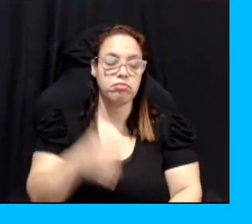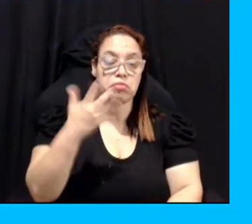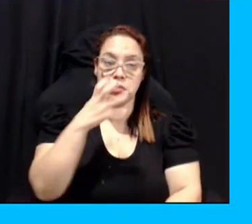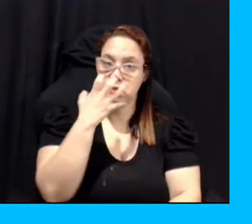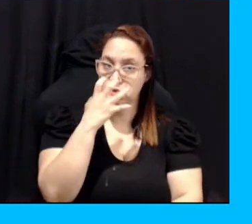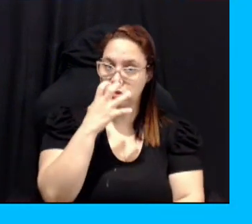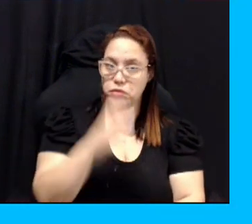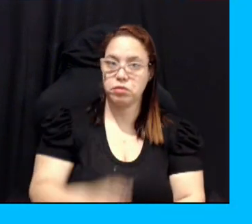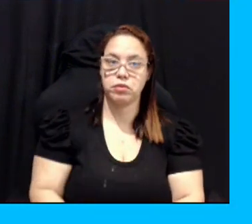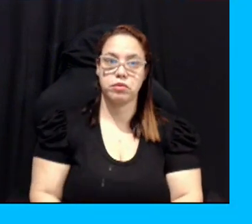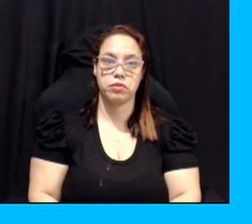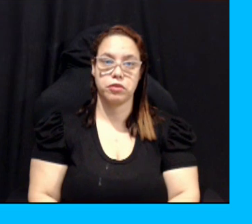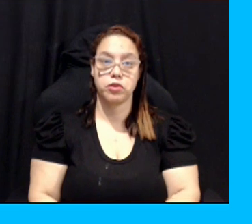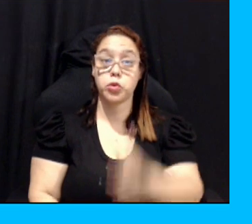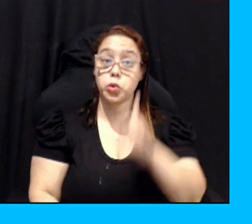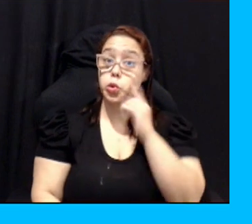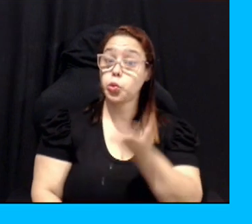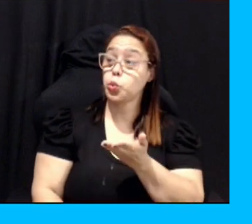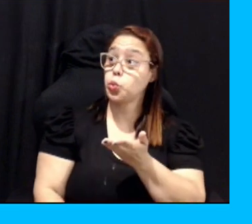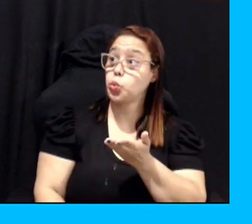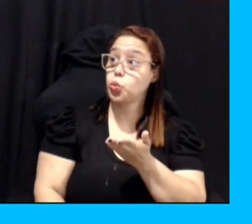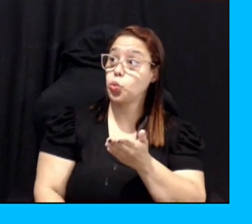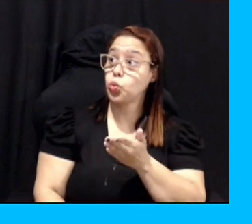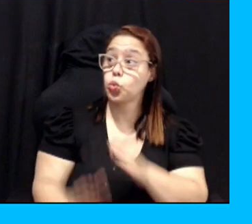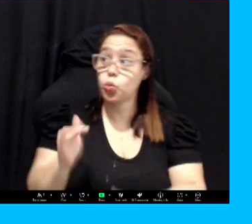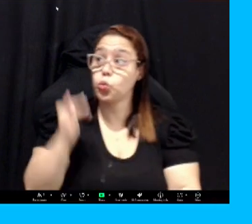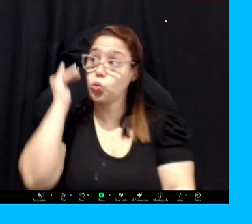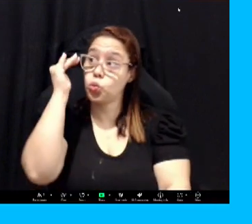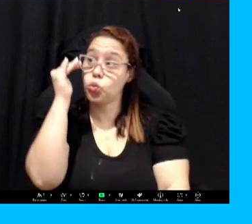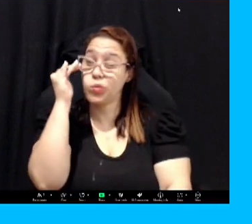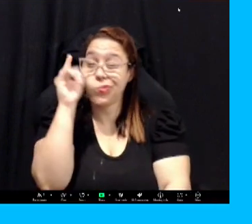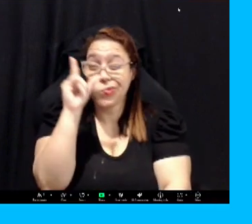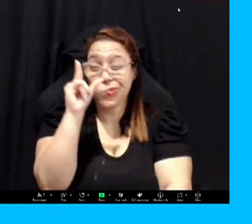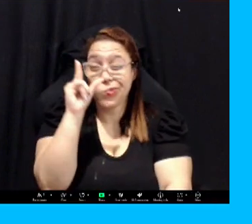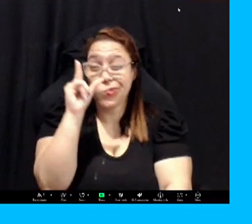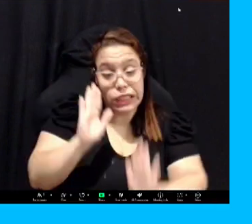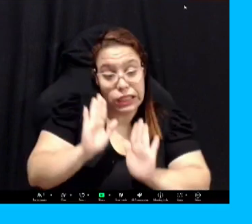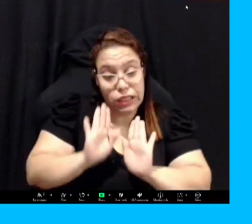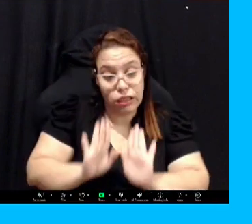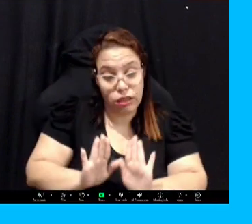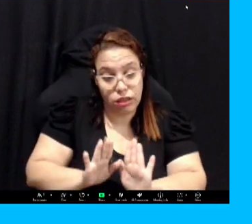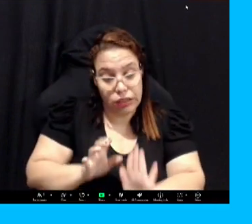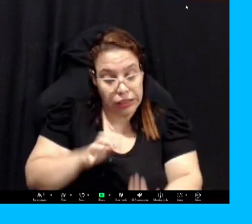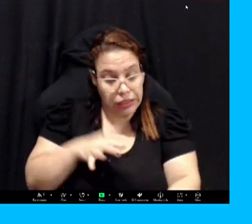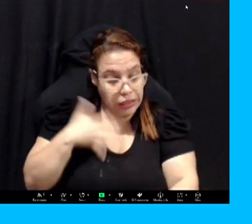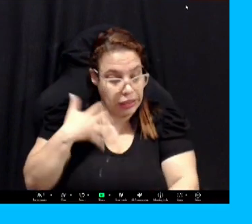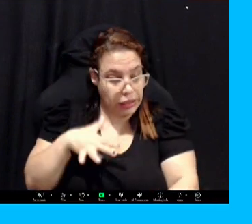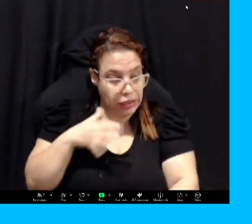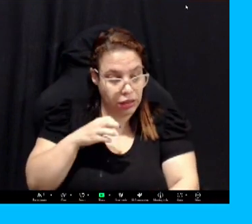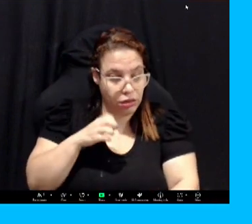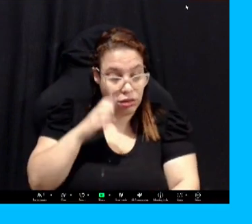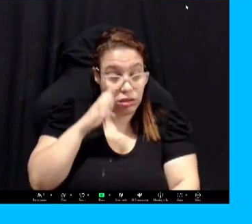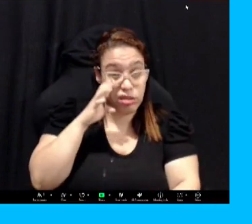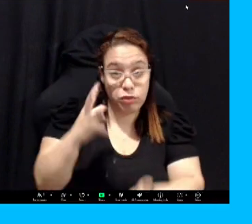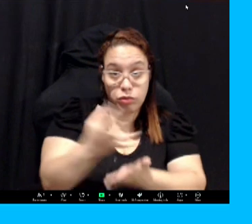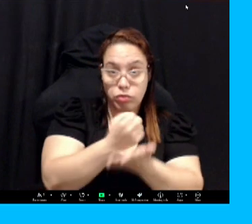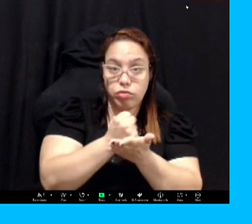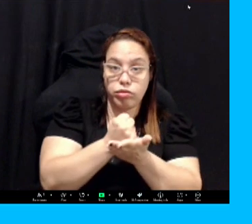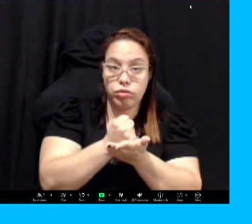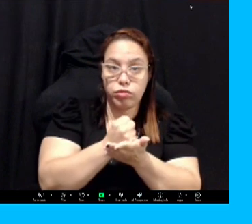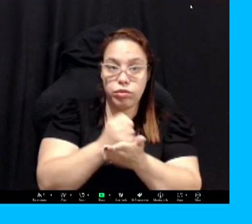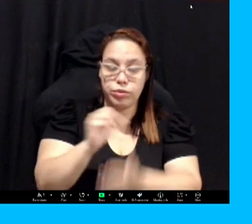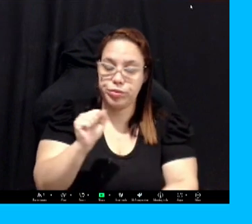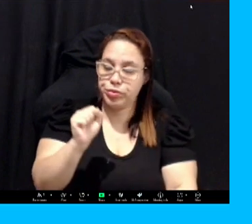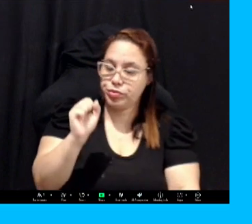O Diógenes é um cão adulto um pouco reativo e arisco. Ele foi resgatado pelo SAMU Animal